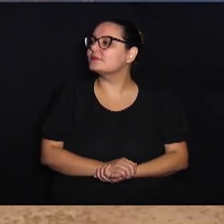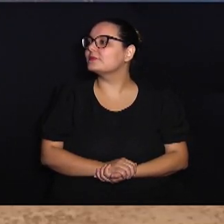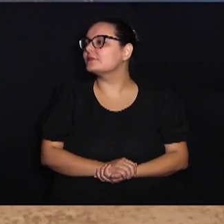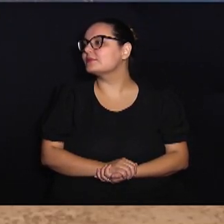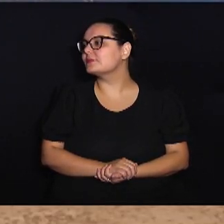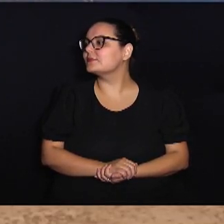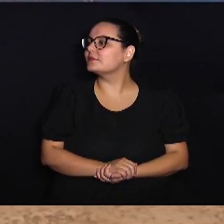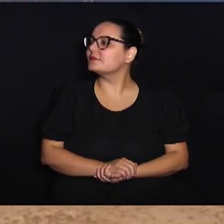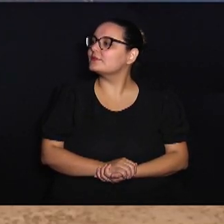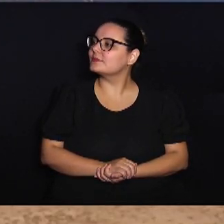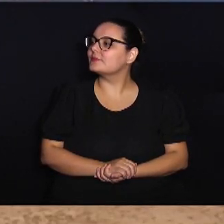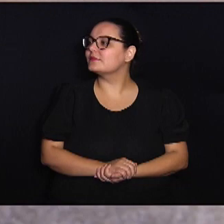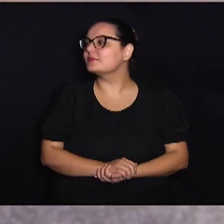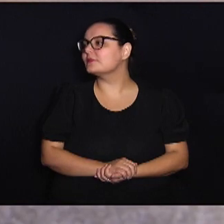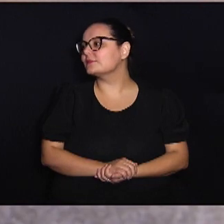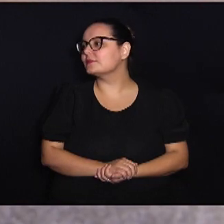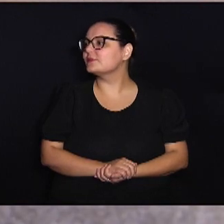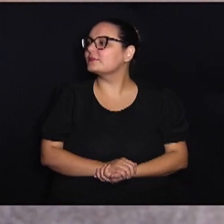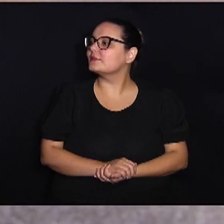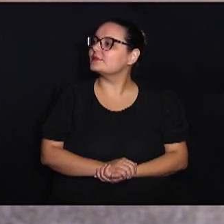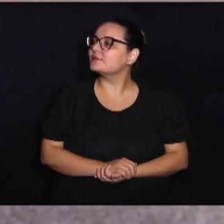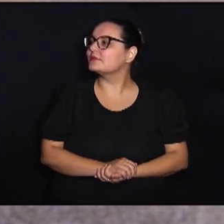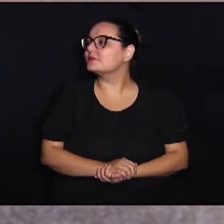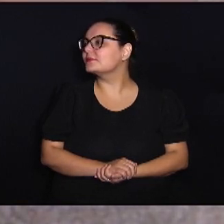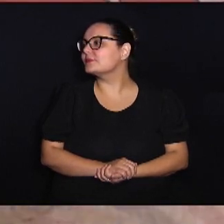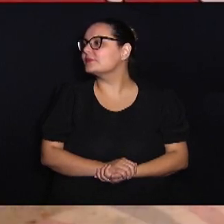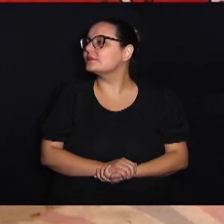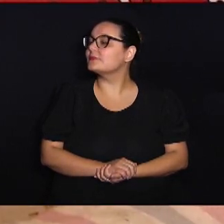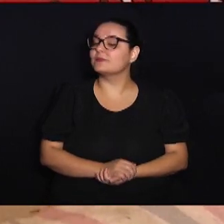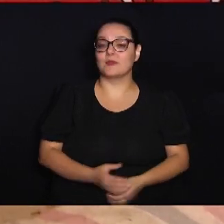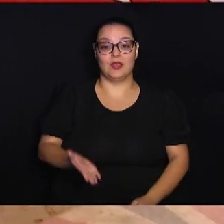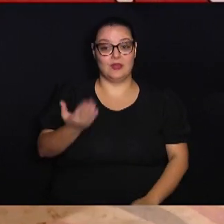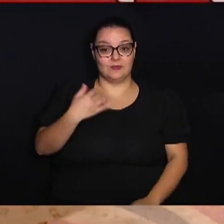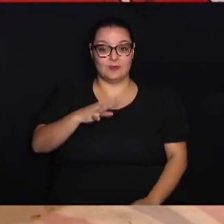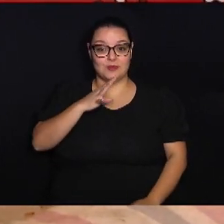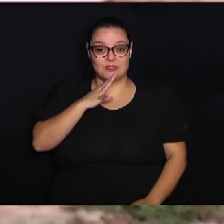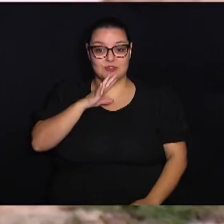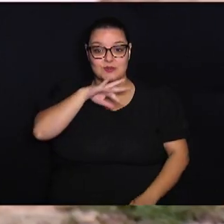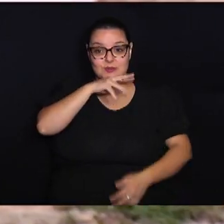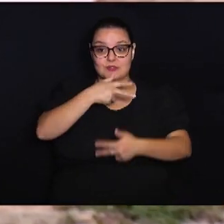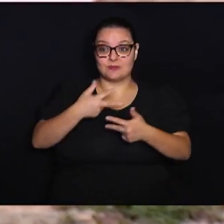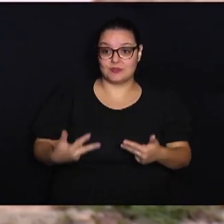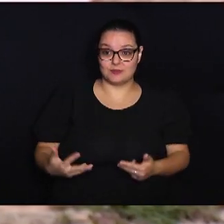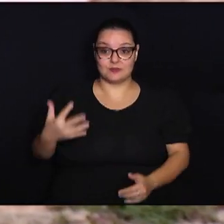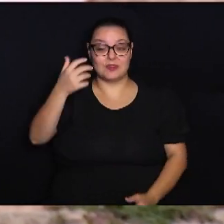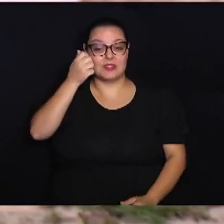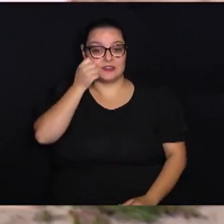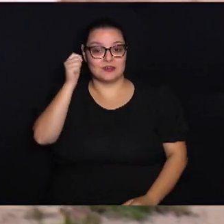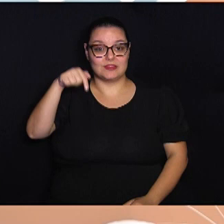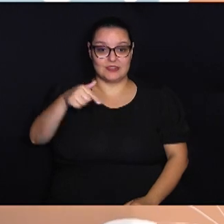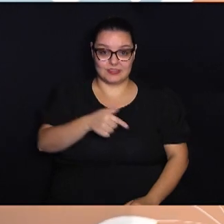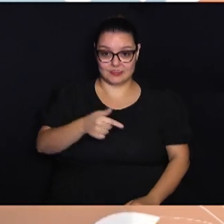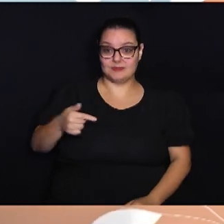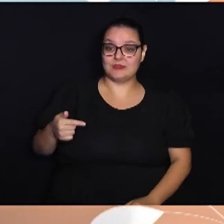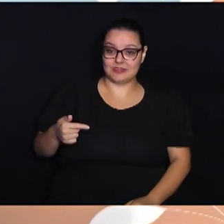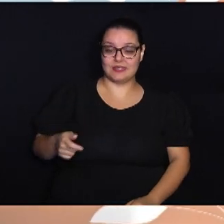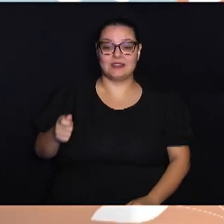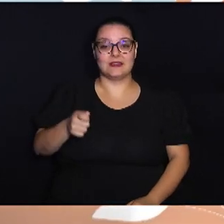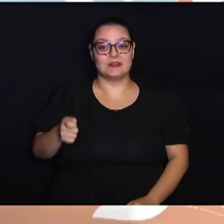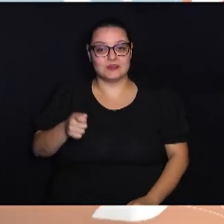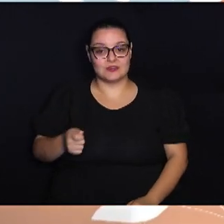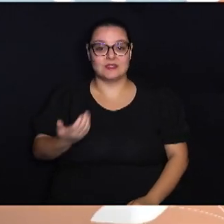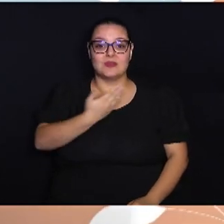como o Bovespa, né? Por que o PIB, você citou o PIB, por que o PIB vai ser afetado? Porque quando o dólar sobe, você ao mesmo